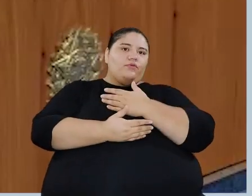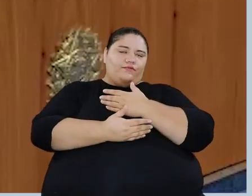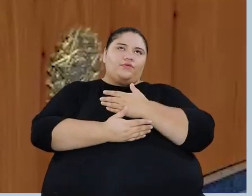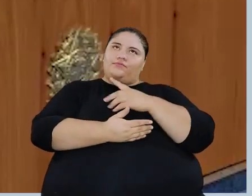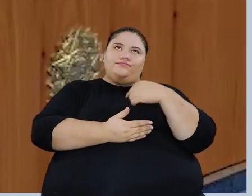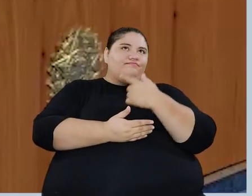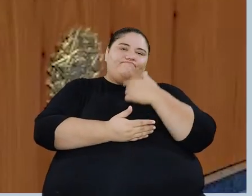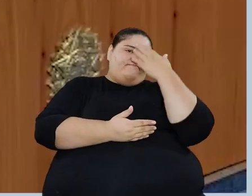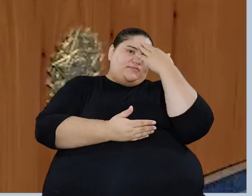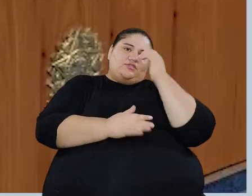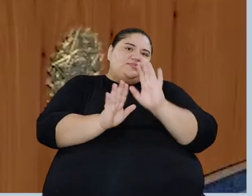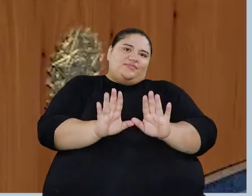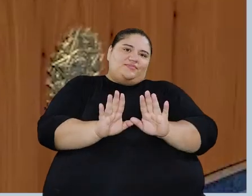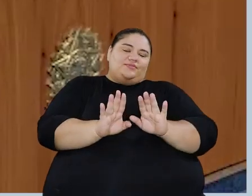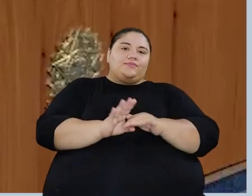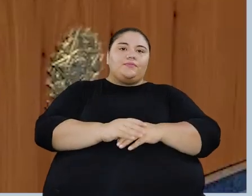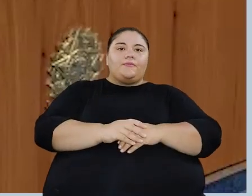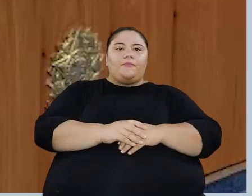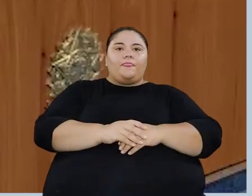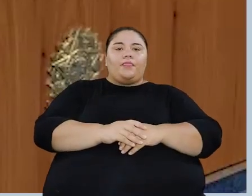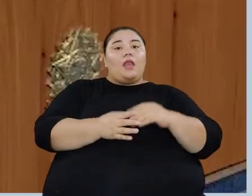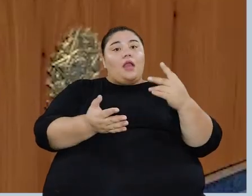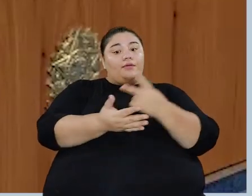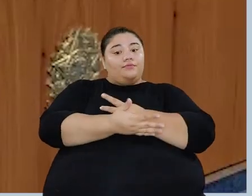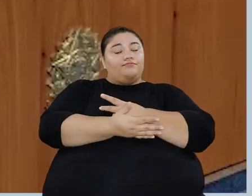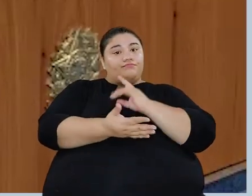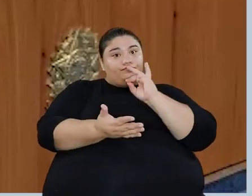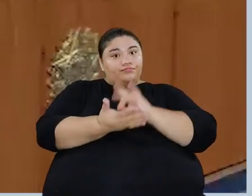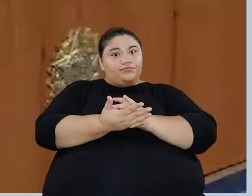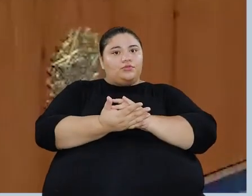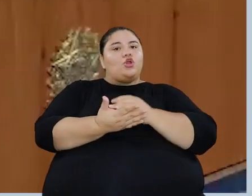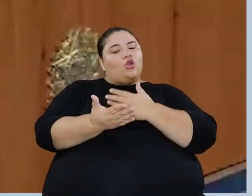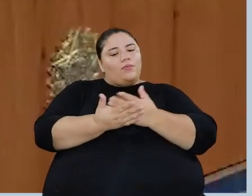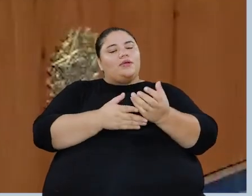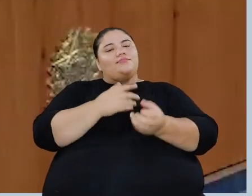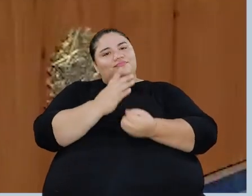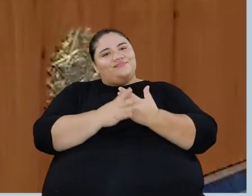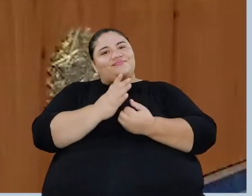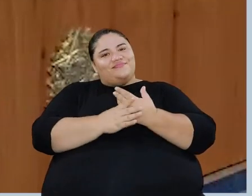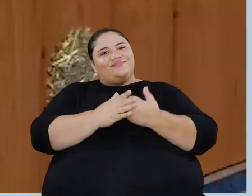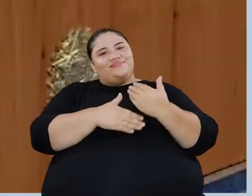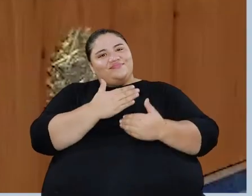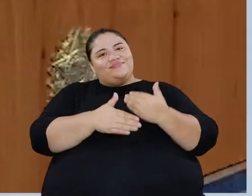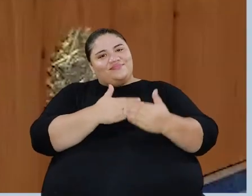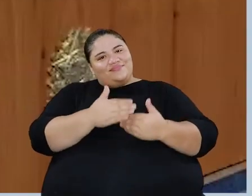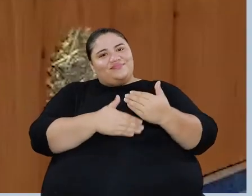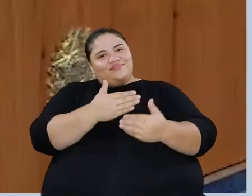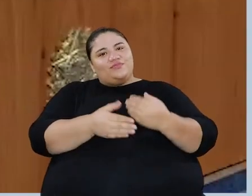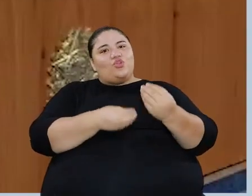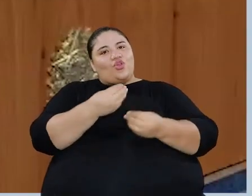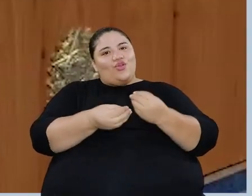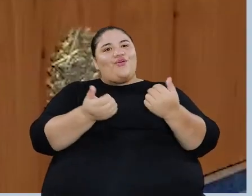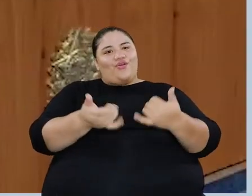Nós sabemos disso. Não, mas é que... Uma vez que entrar em vigor, começam as criatividades de buscar